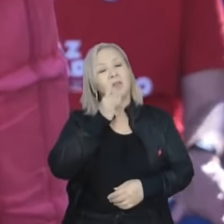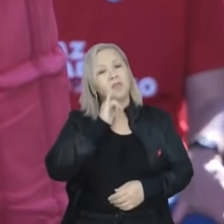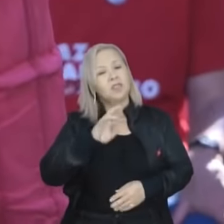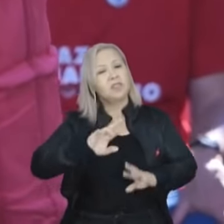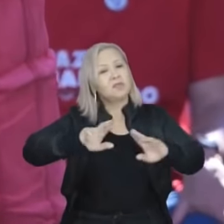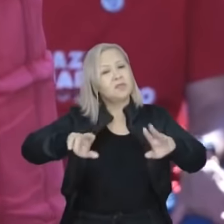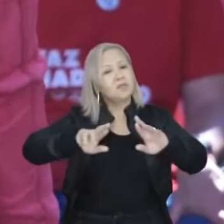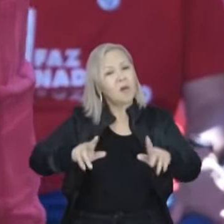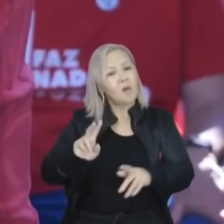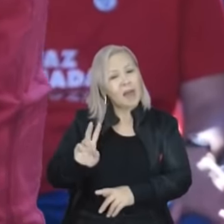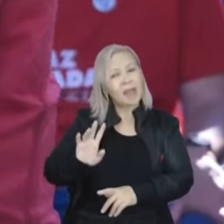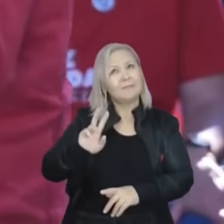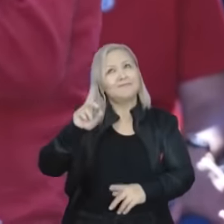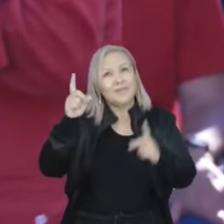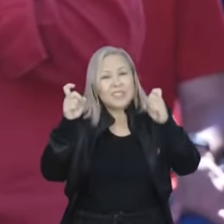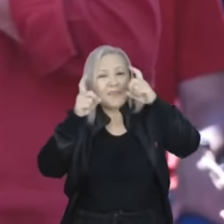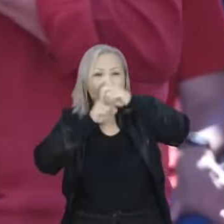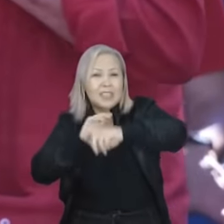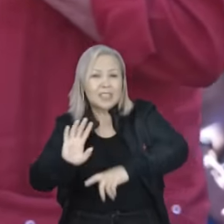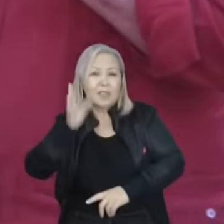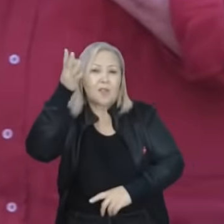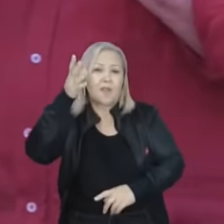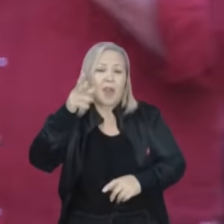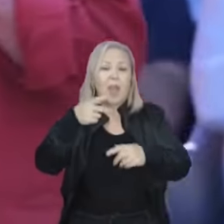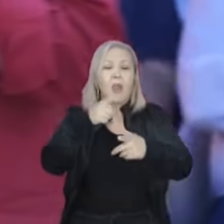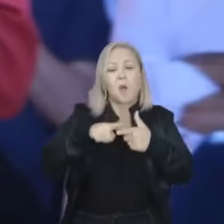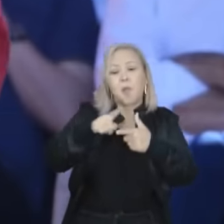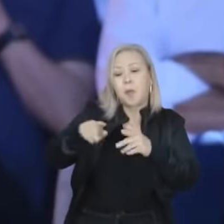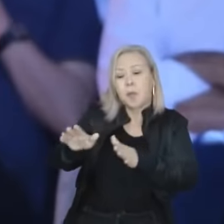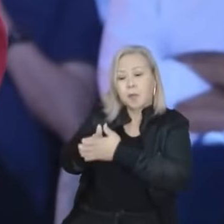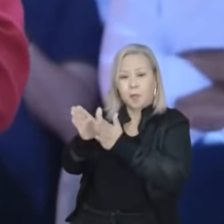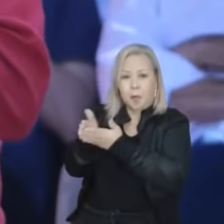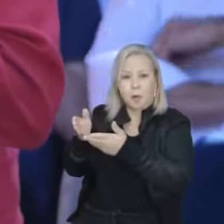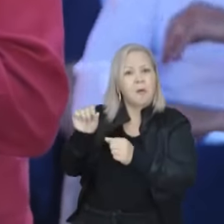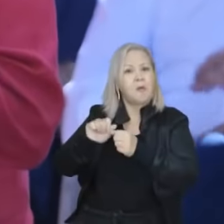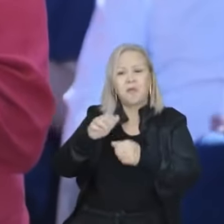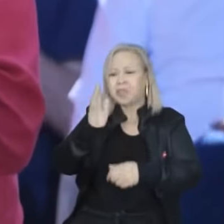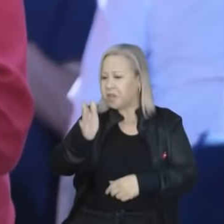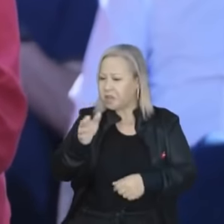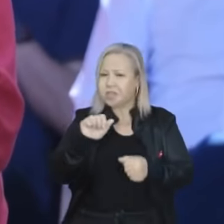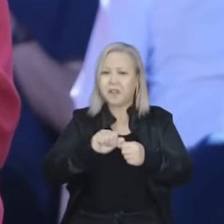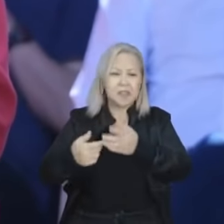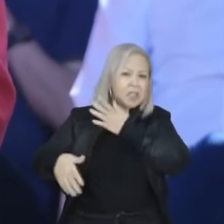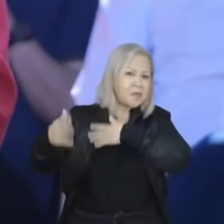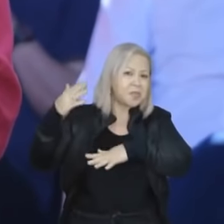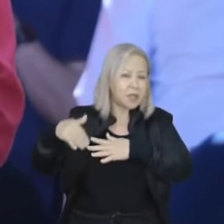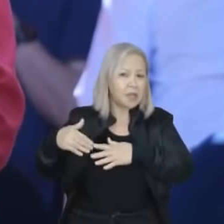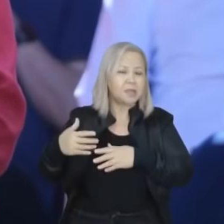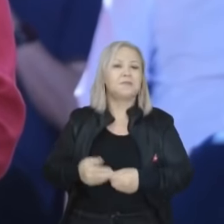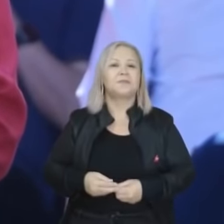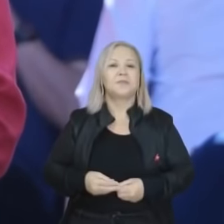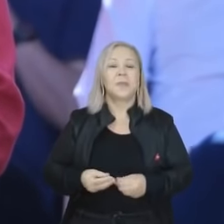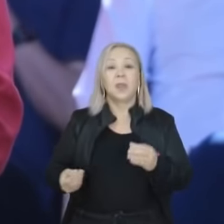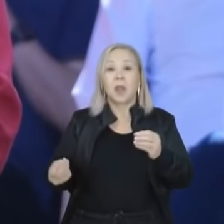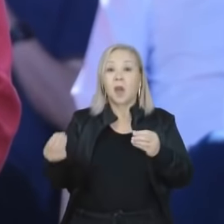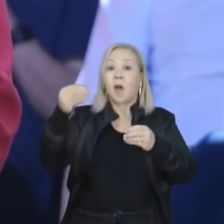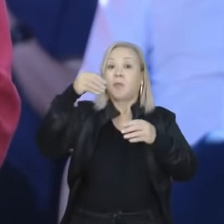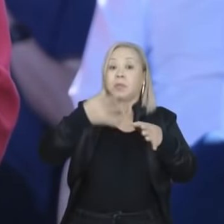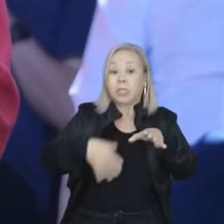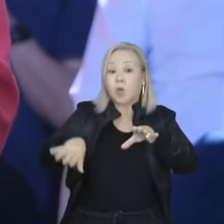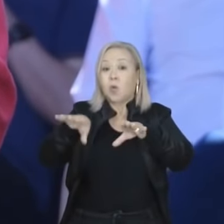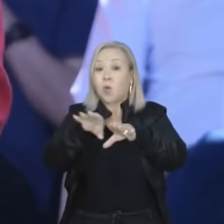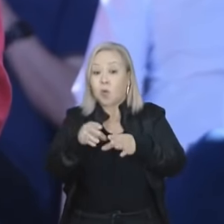o problema do pobre, não. Nós vamos fazer o que nós já fizemos uma vez. Nós vamos colocar o pobre no orçamento do